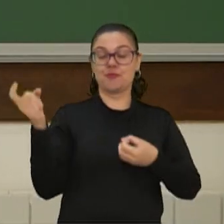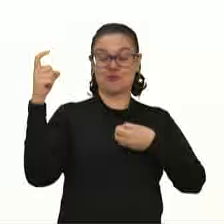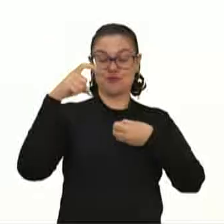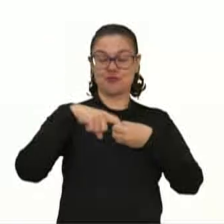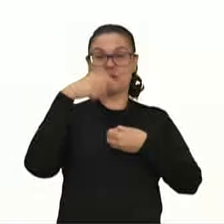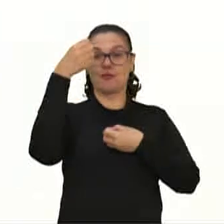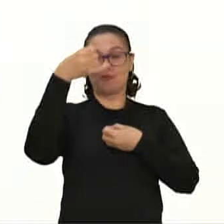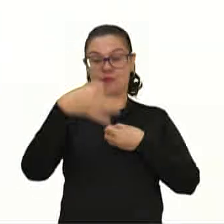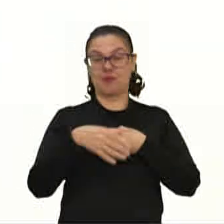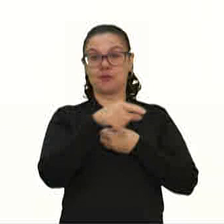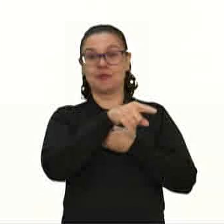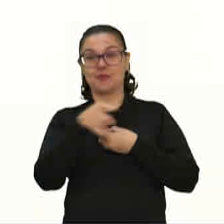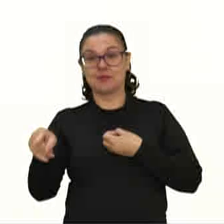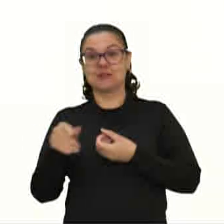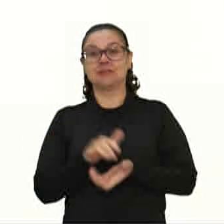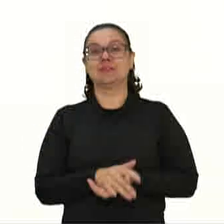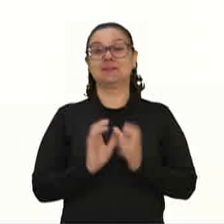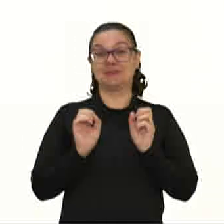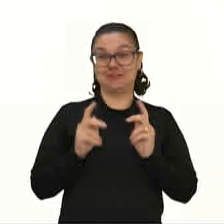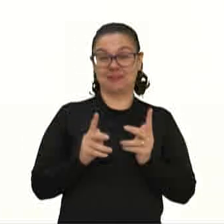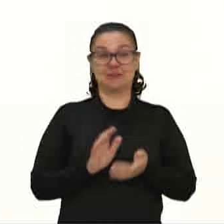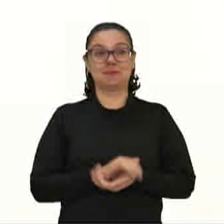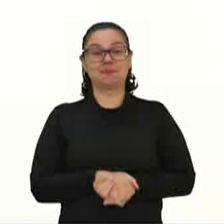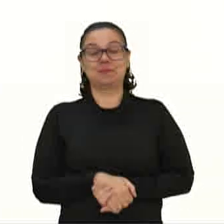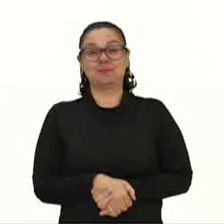vocês comentando o gabarito dessa questão.